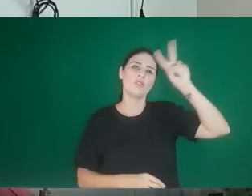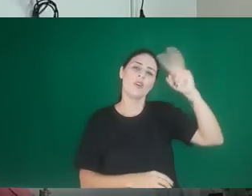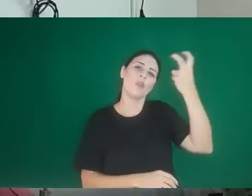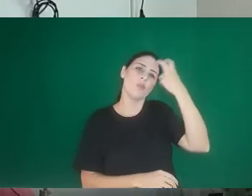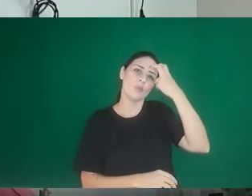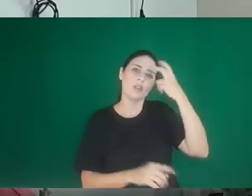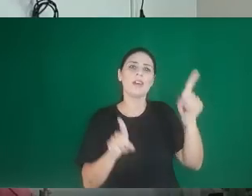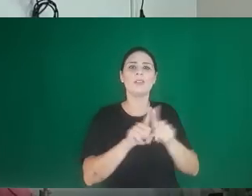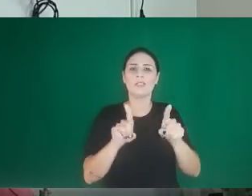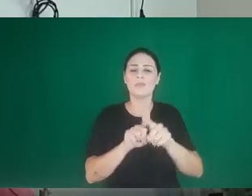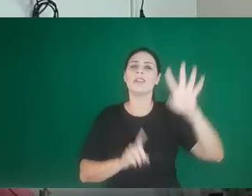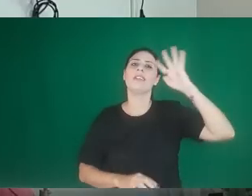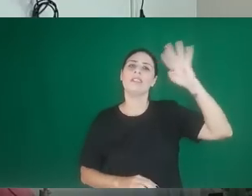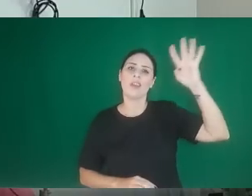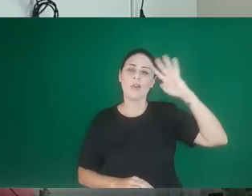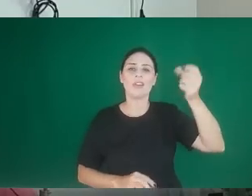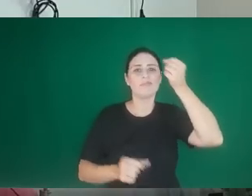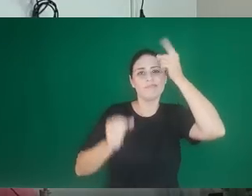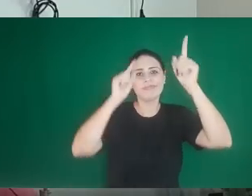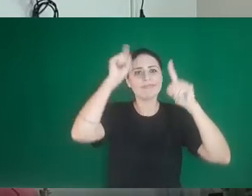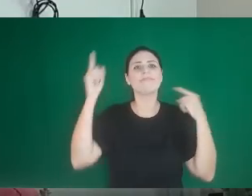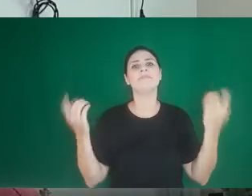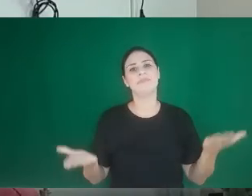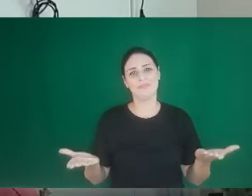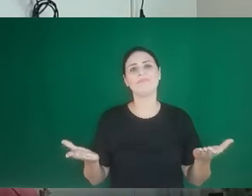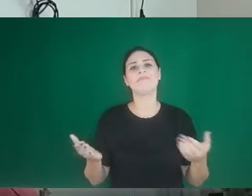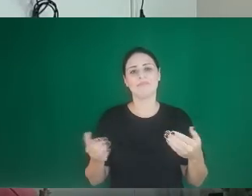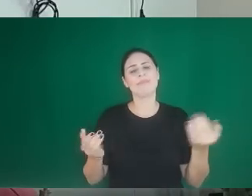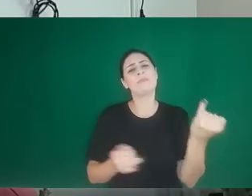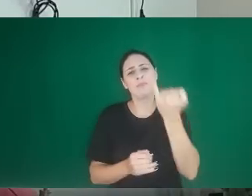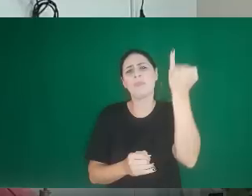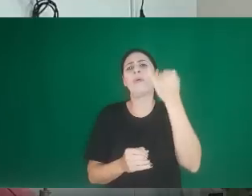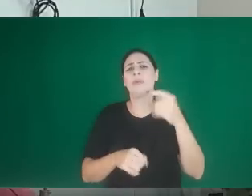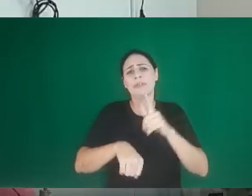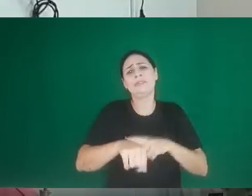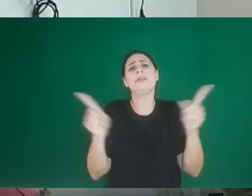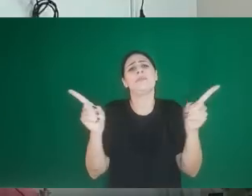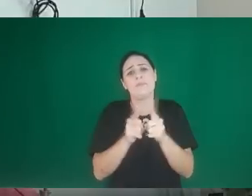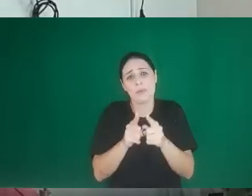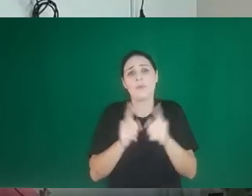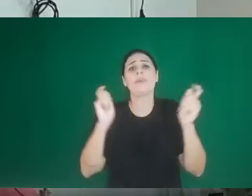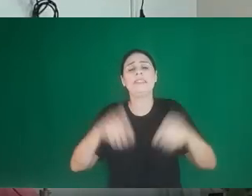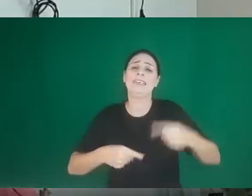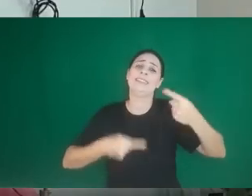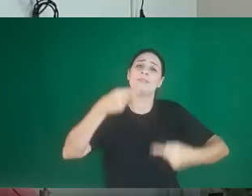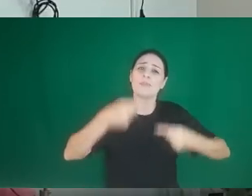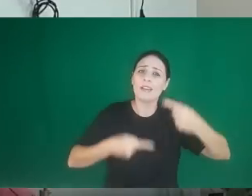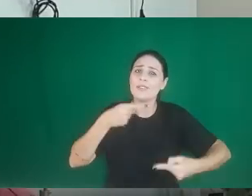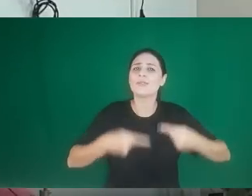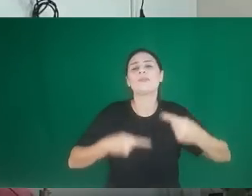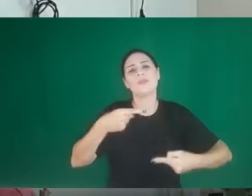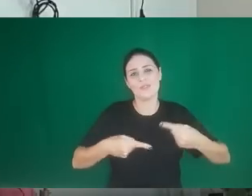da atividade. Tudo que a gente precisa hoje discutir em tão pouco tempo, né, professora? Um pouquinho de tudo isso aqui,